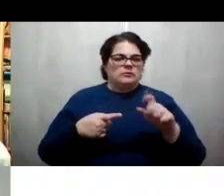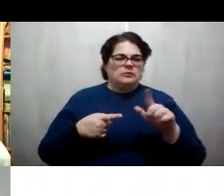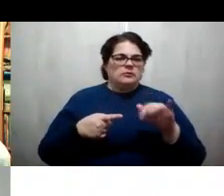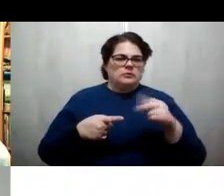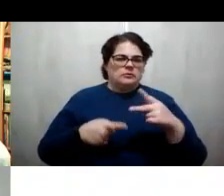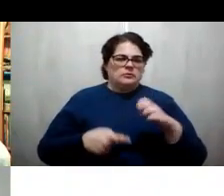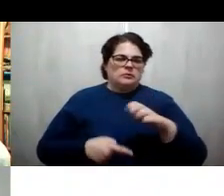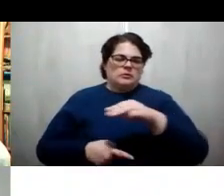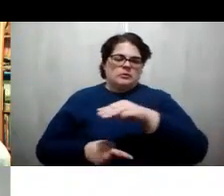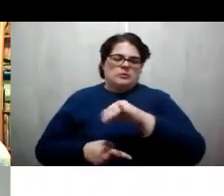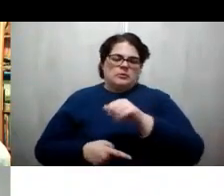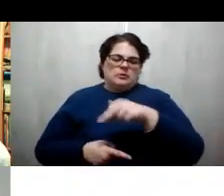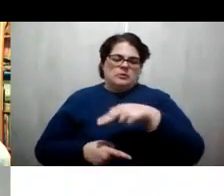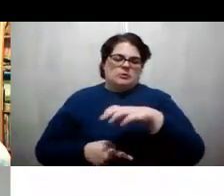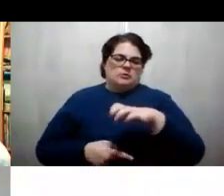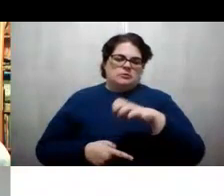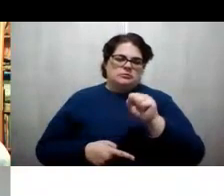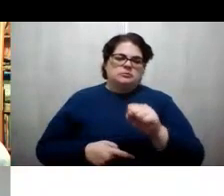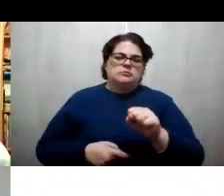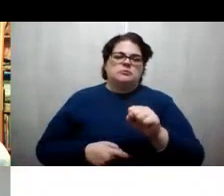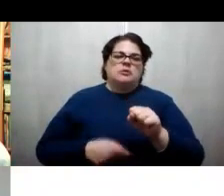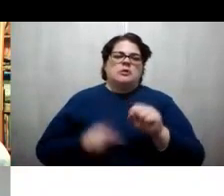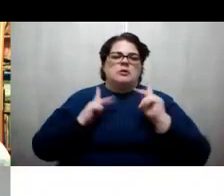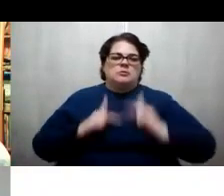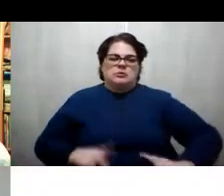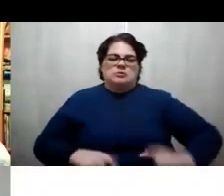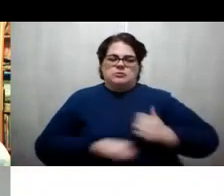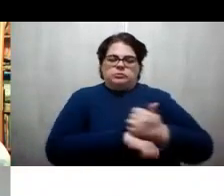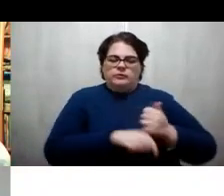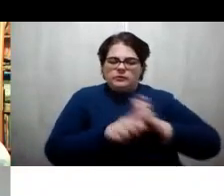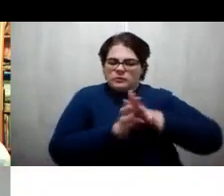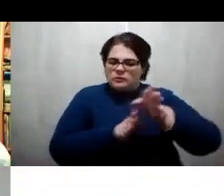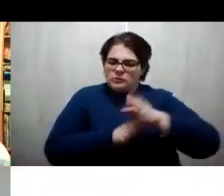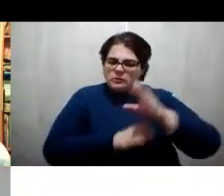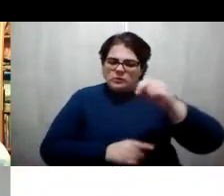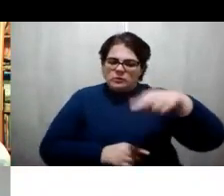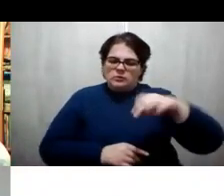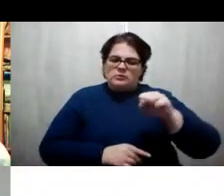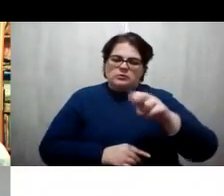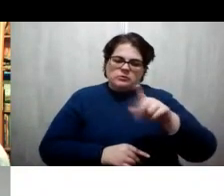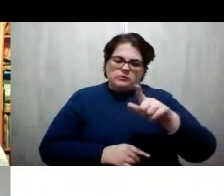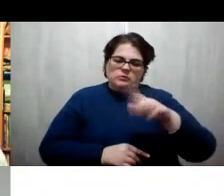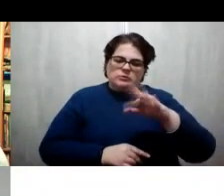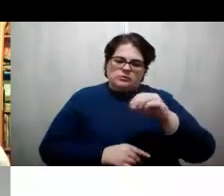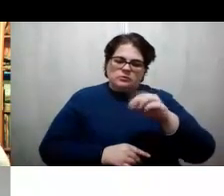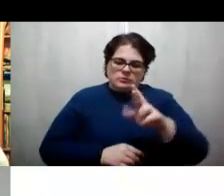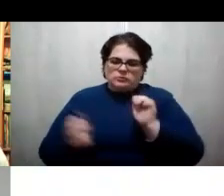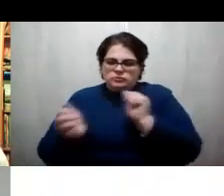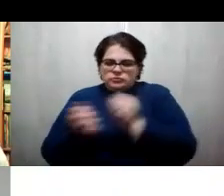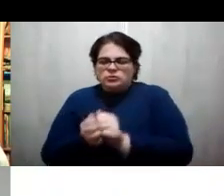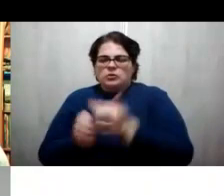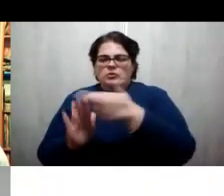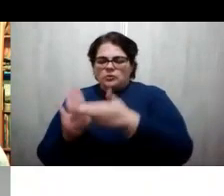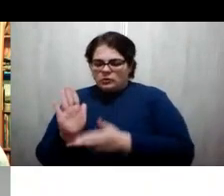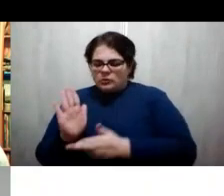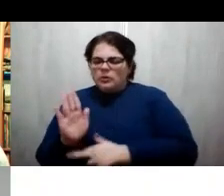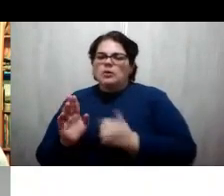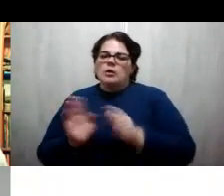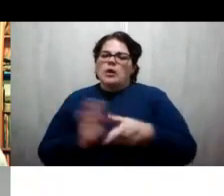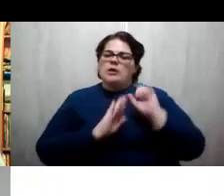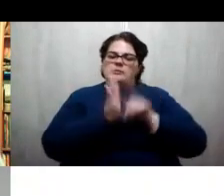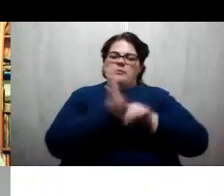Os consultores estiveram presentes com vocês, roteiristas, neste processo inicial de pesquisa ou só na avenida no dia dos